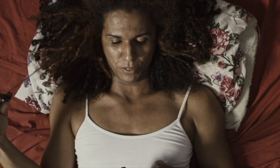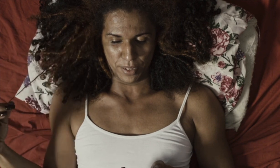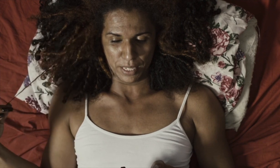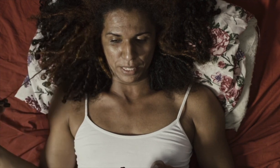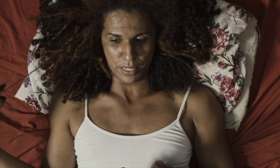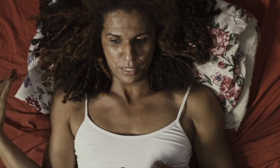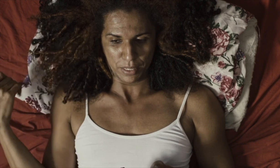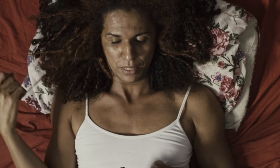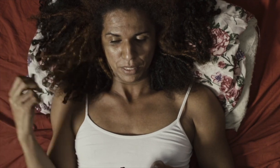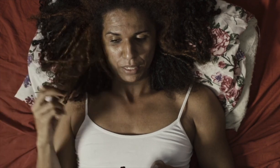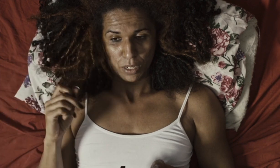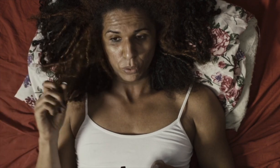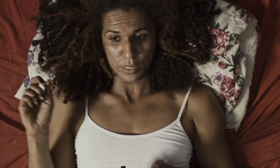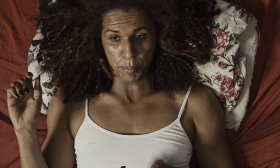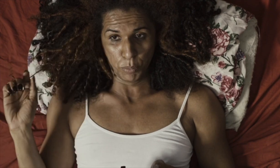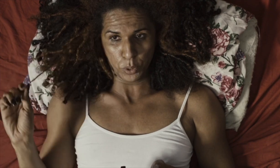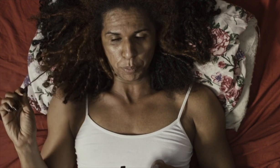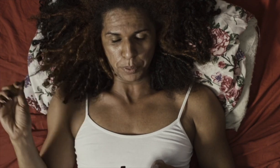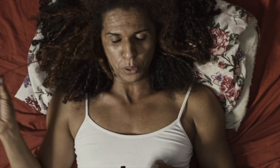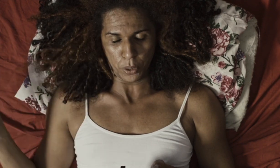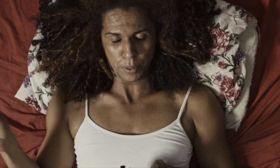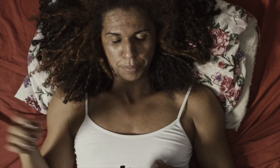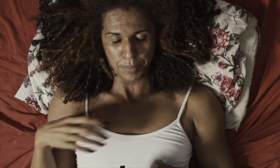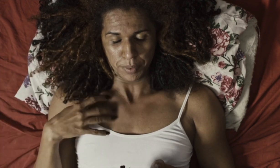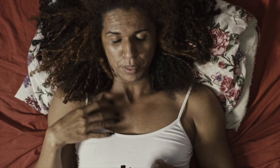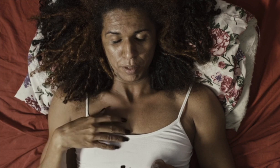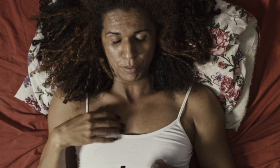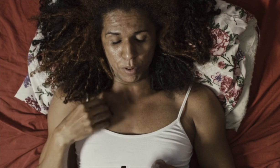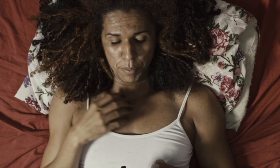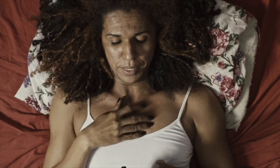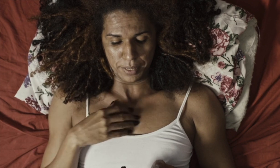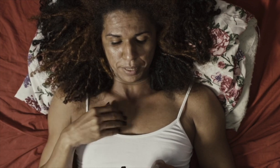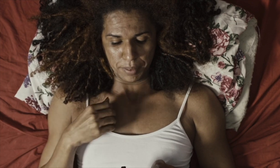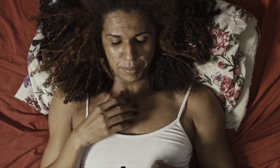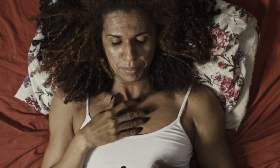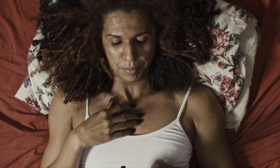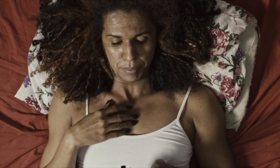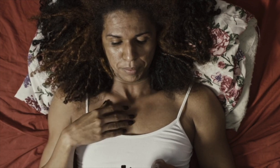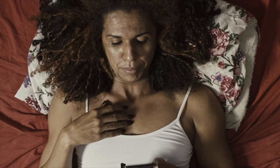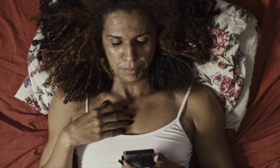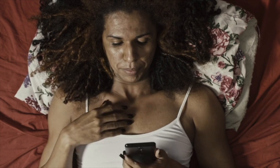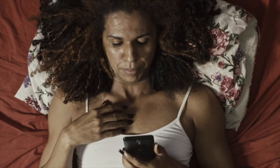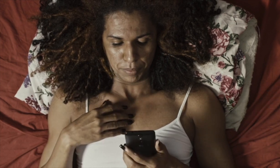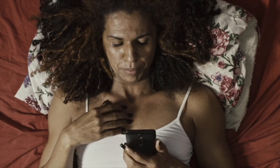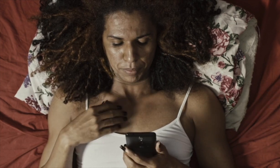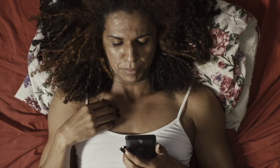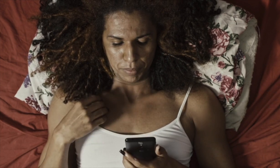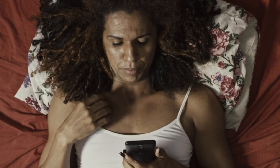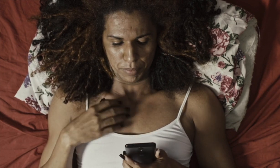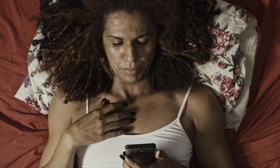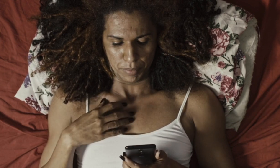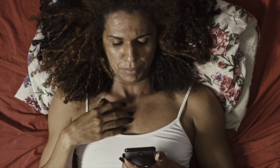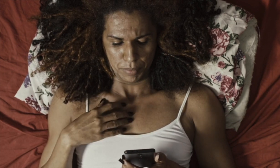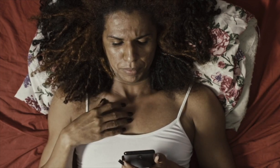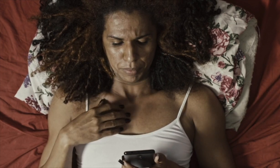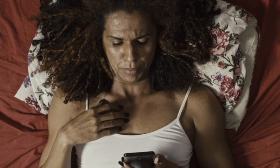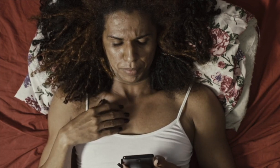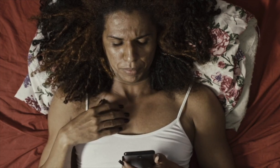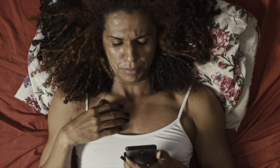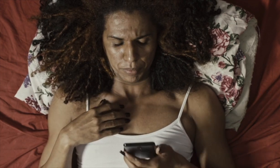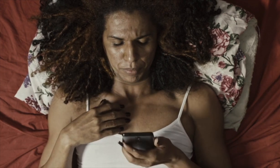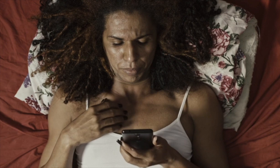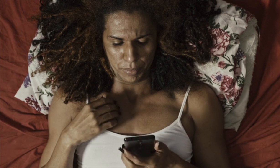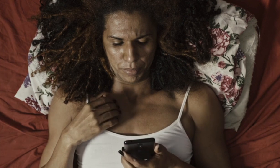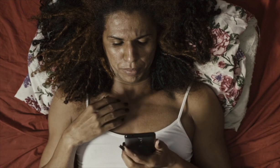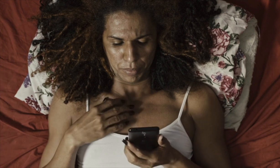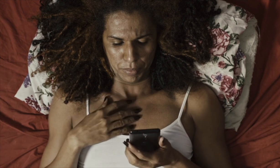Eu não falei? Coisa muito pior. Vomita. Mulher, eu tava chegando em casa, esperando a